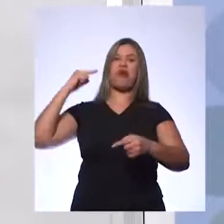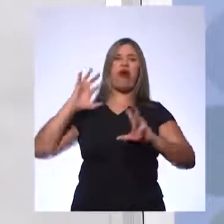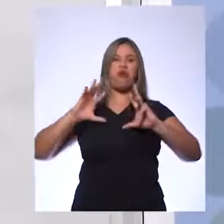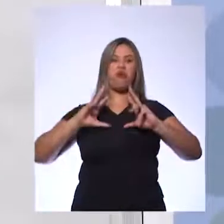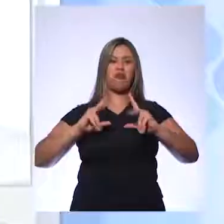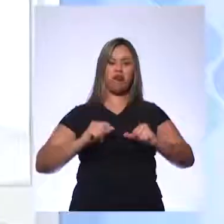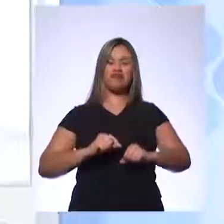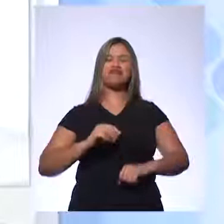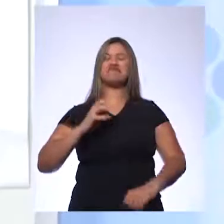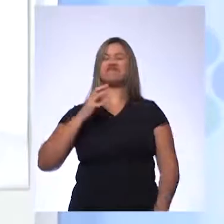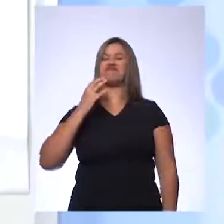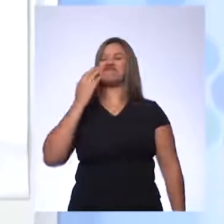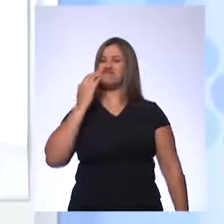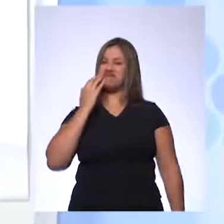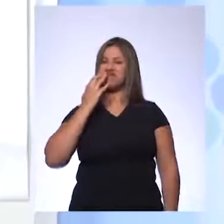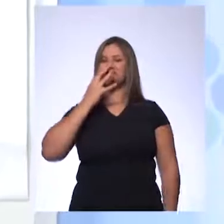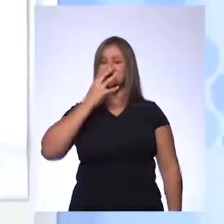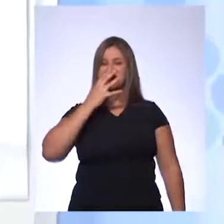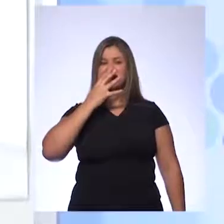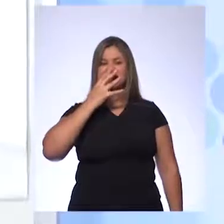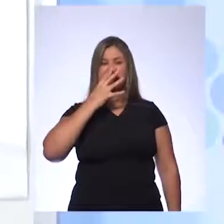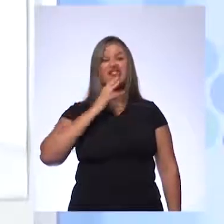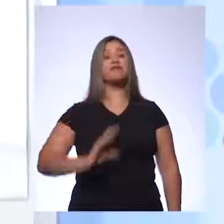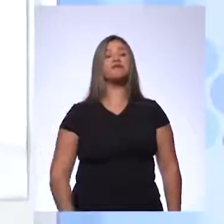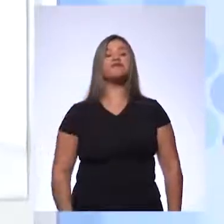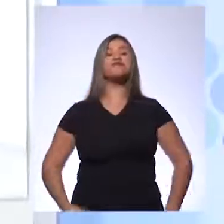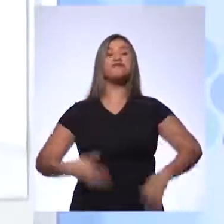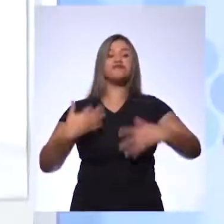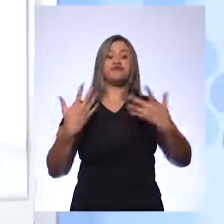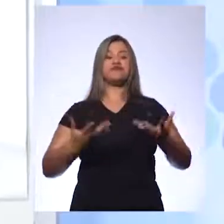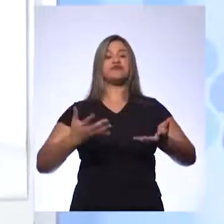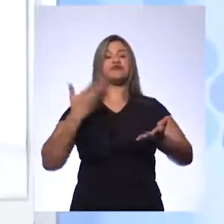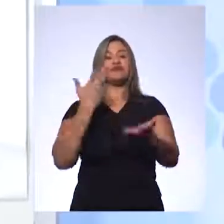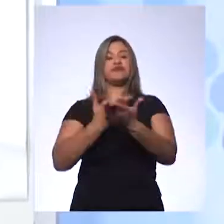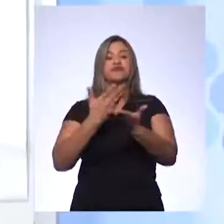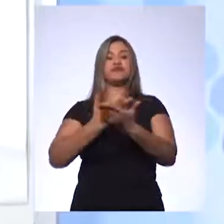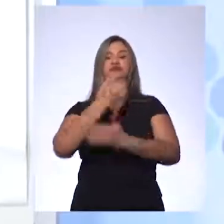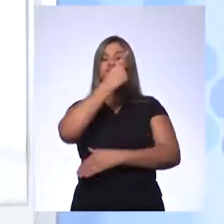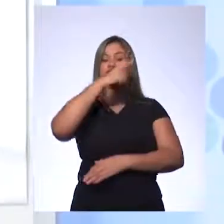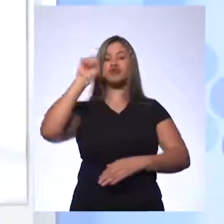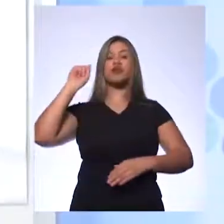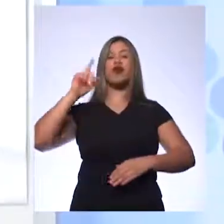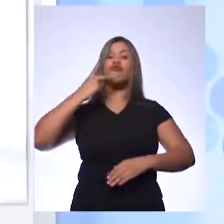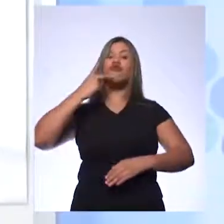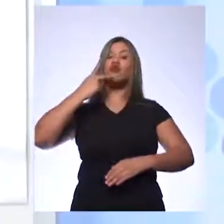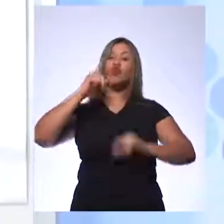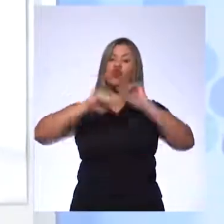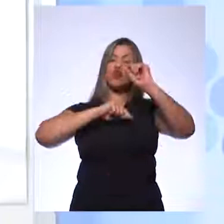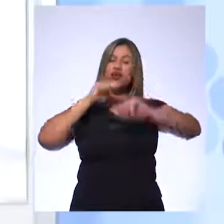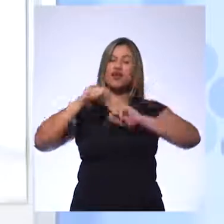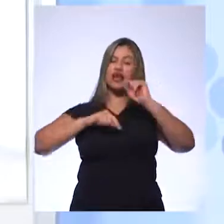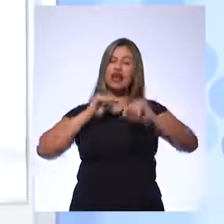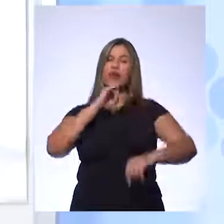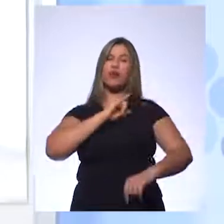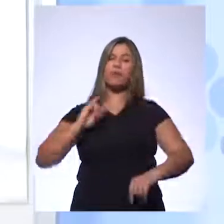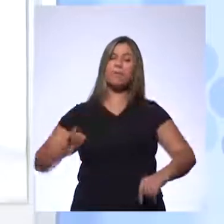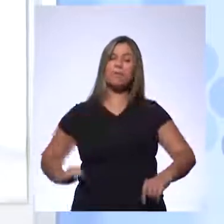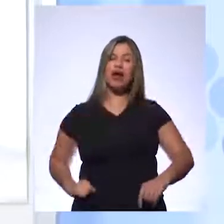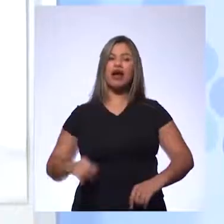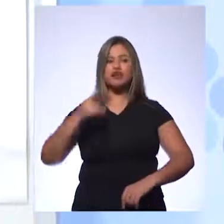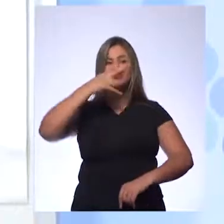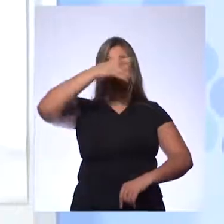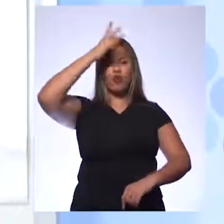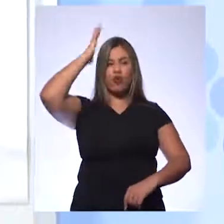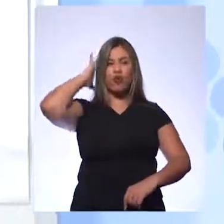Ó situando aqui os nossos estudantes na última aula então nós falamos do Baixo Império Romano Eu lembro que eu falei assim ó